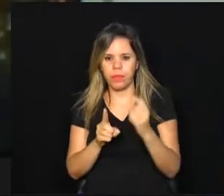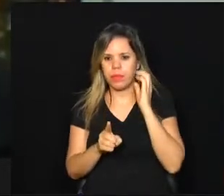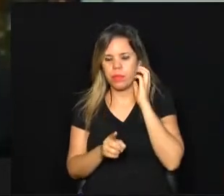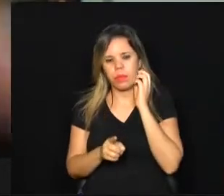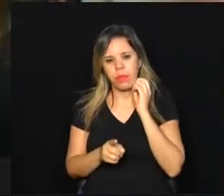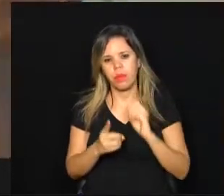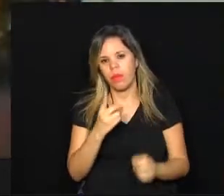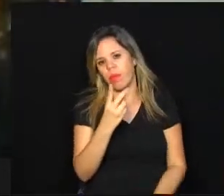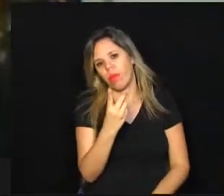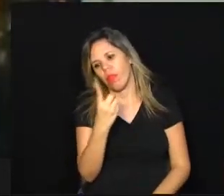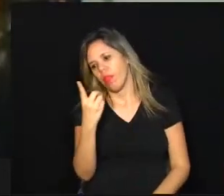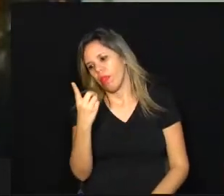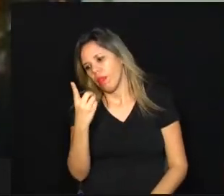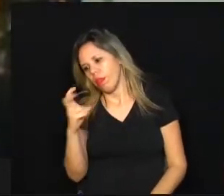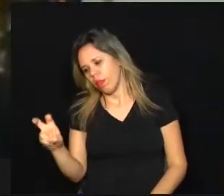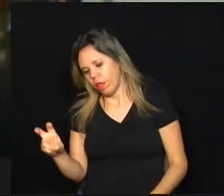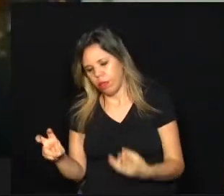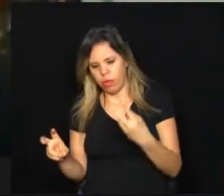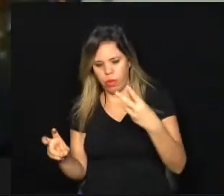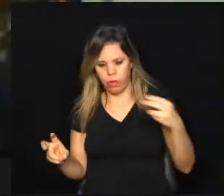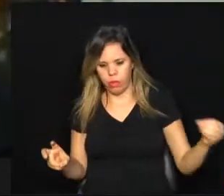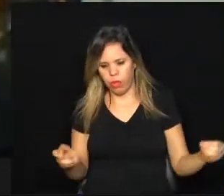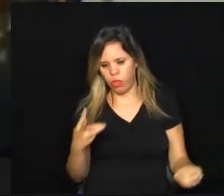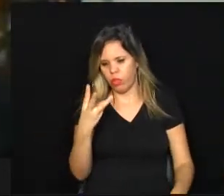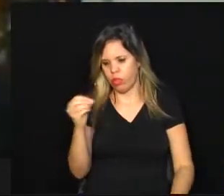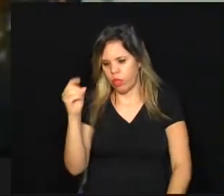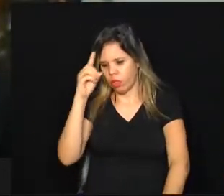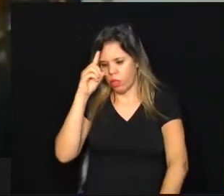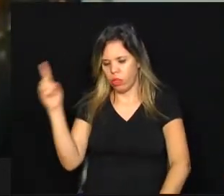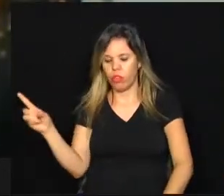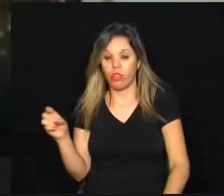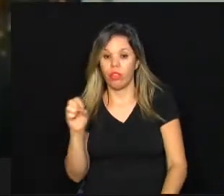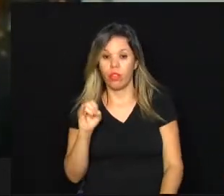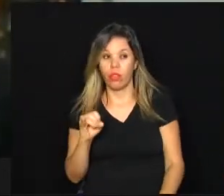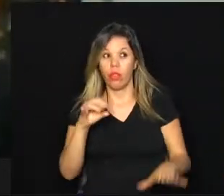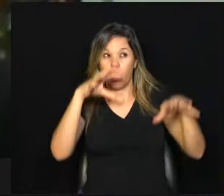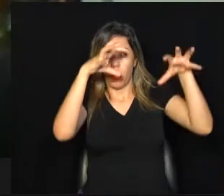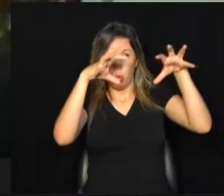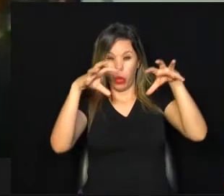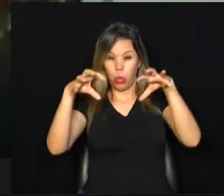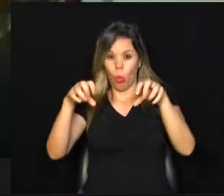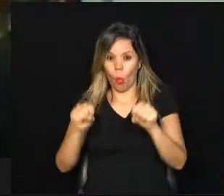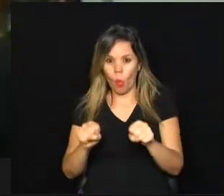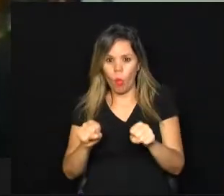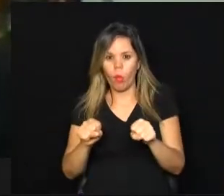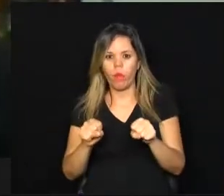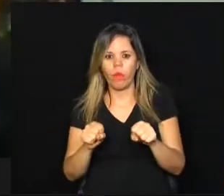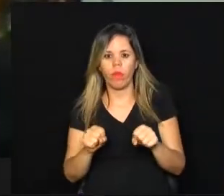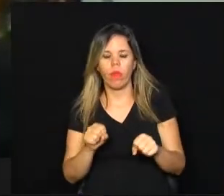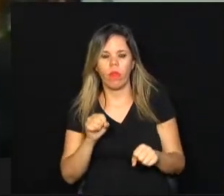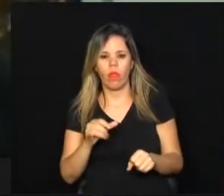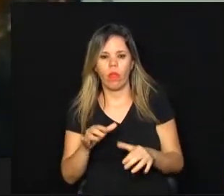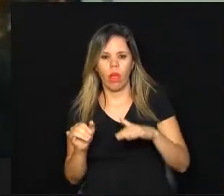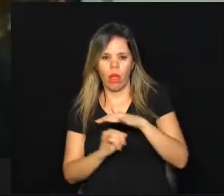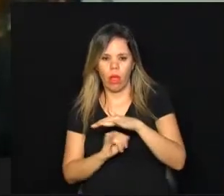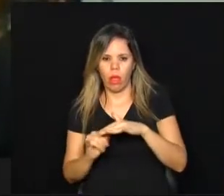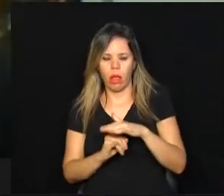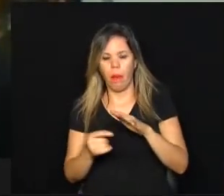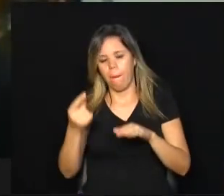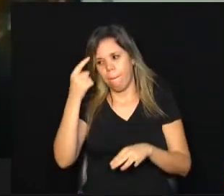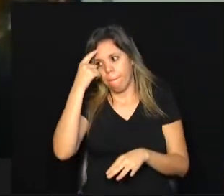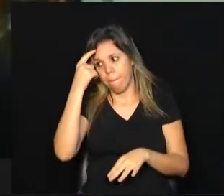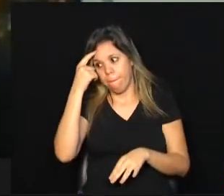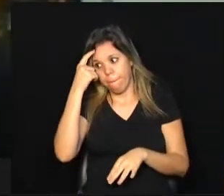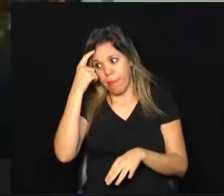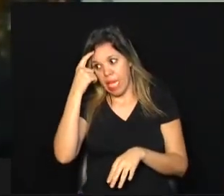15, 20, 30 dias em períodos de extrema estiagem, né? E o consórcio tem um slogan: pense antes que